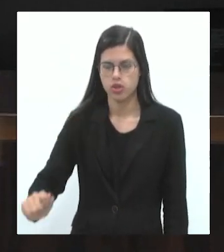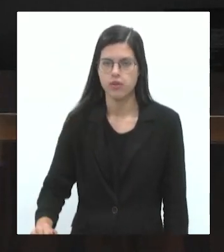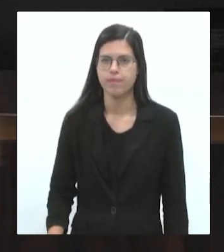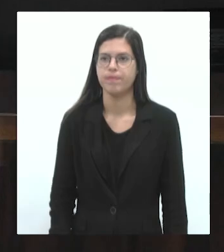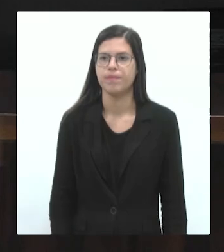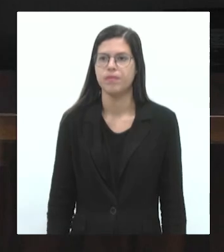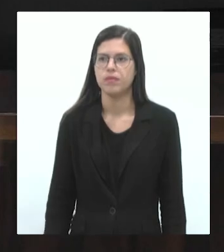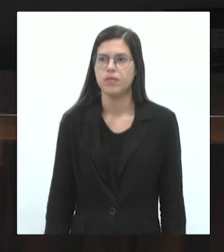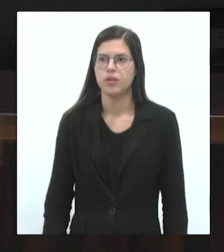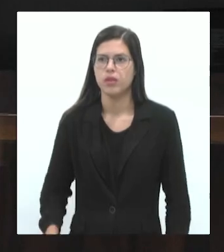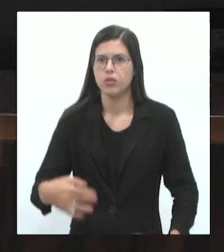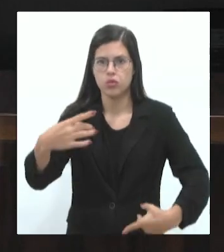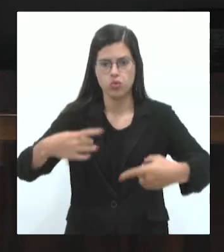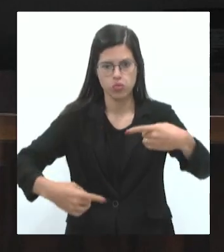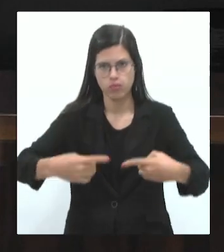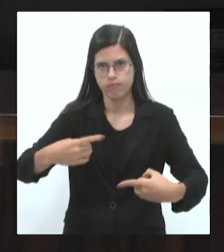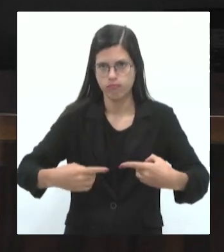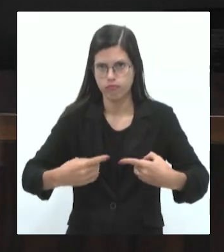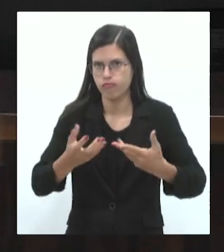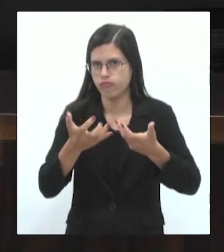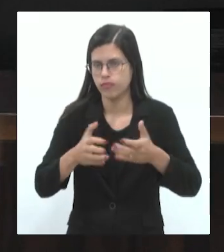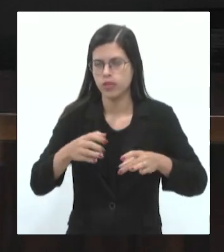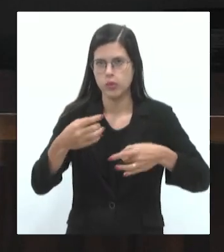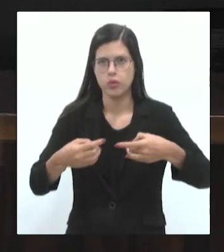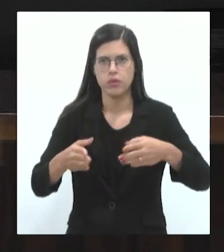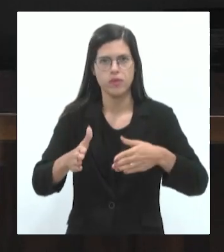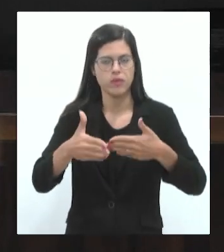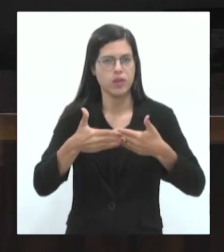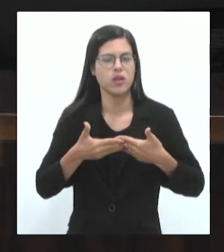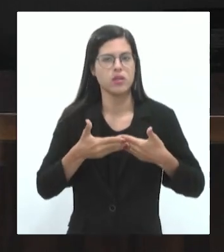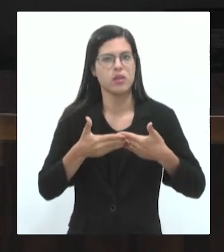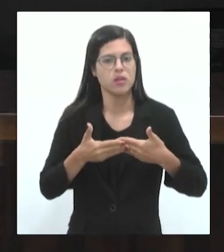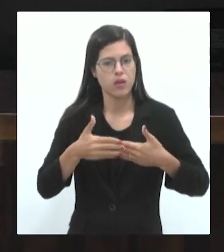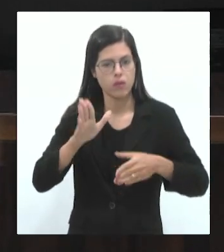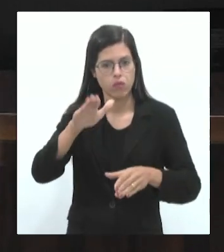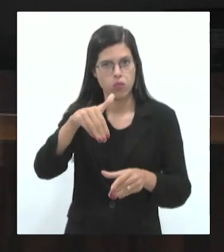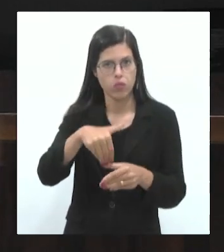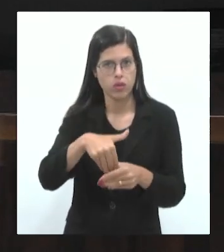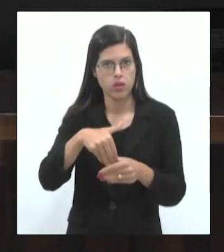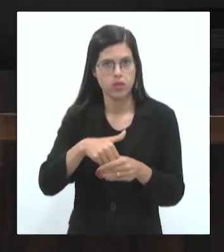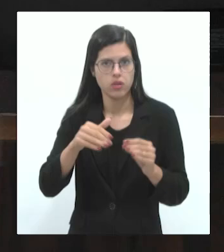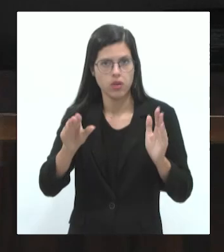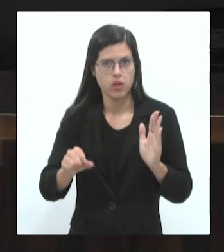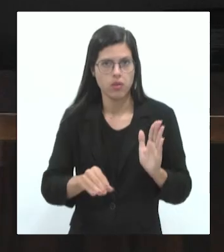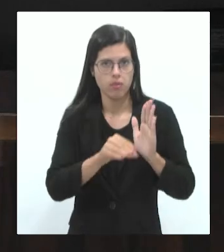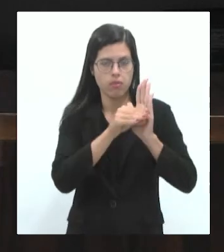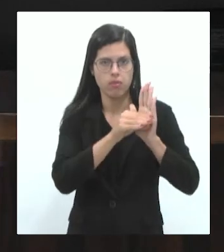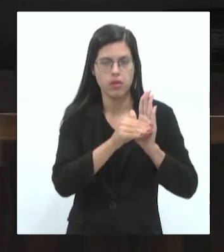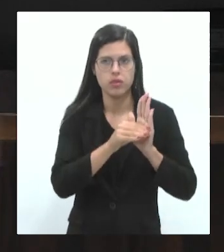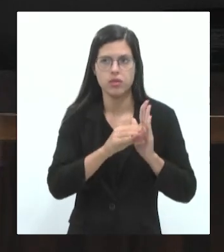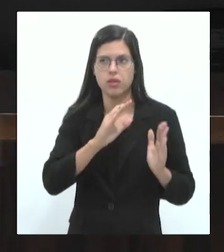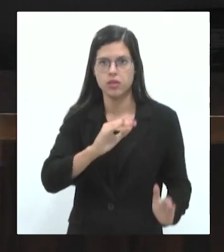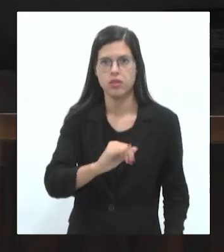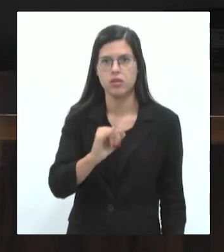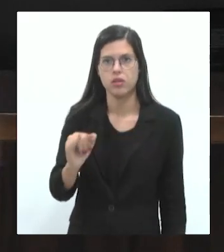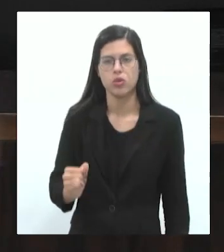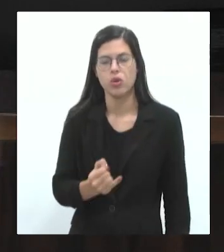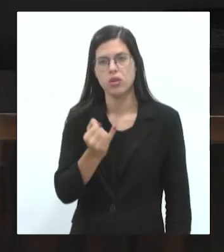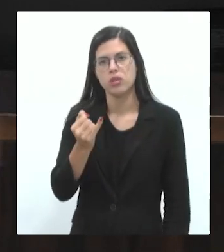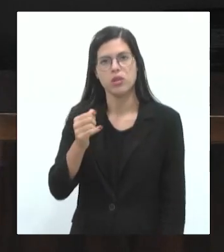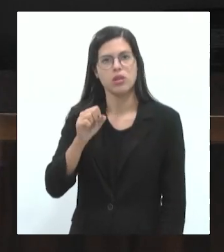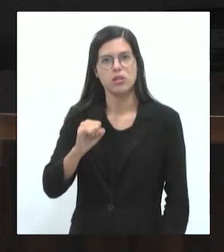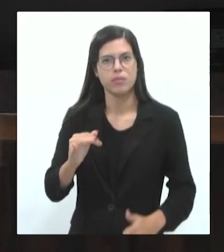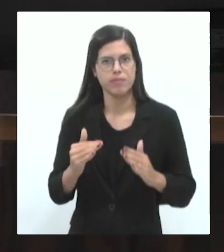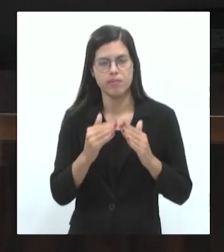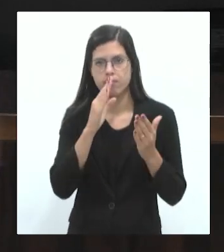Em discussão, não havendo quem queira discutir, encerrada a discussão. Em votação, a emenda da Comissão de Constituição e Justiça. Os senhores que aprovam